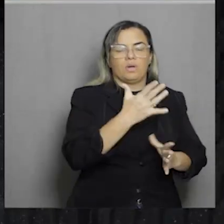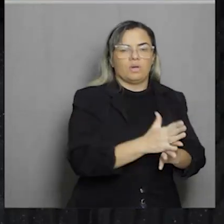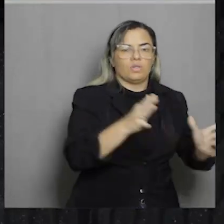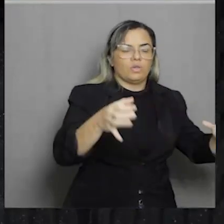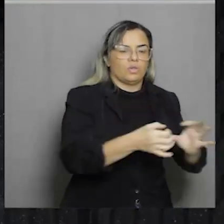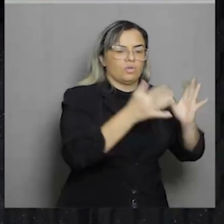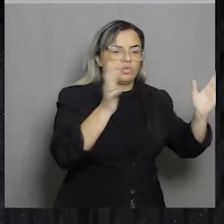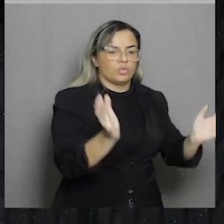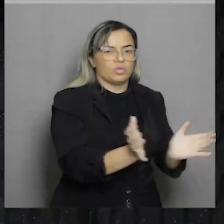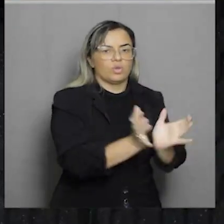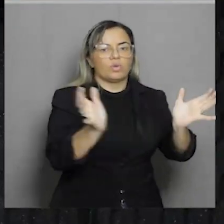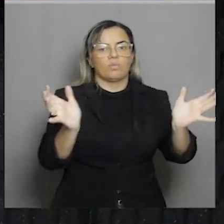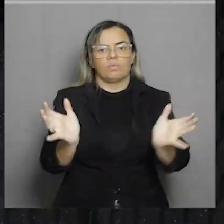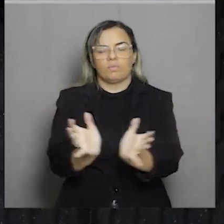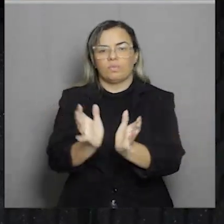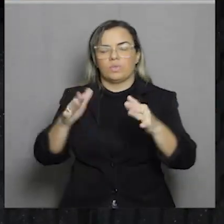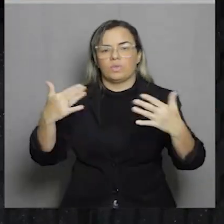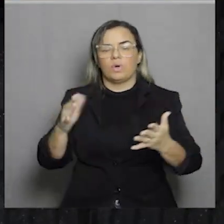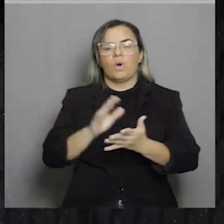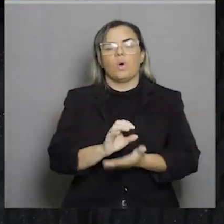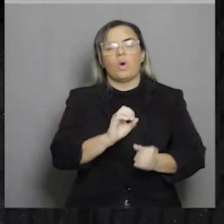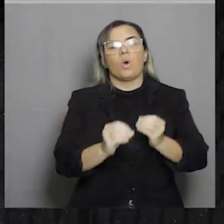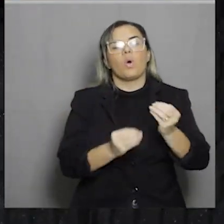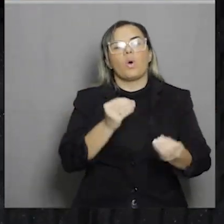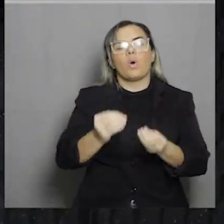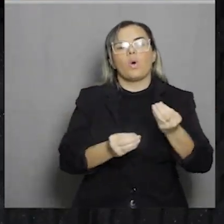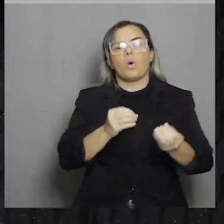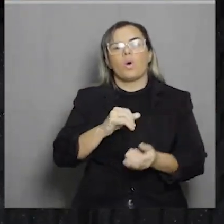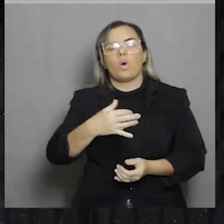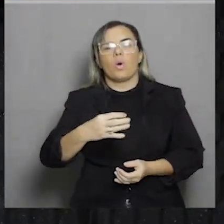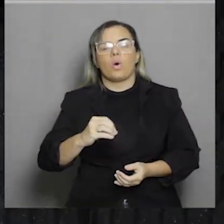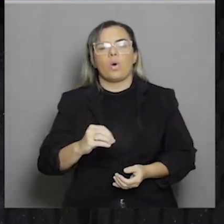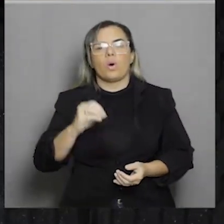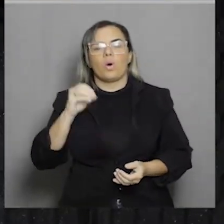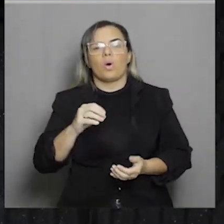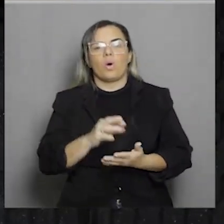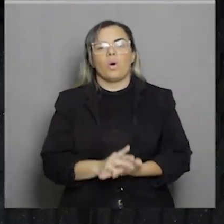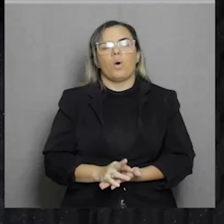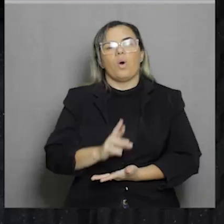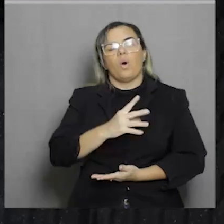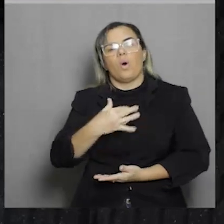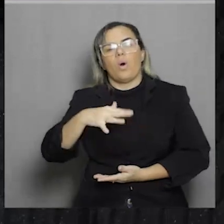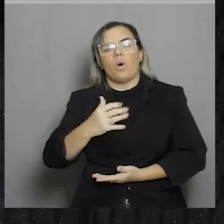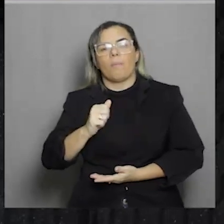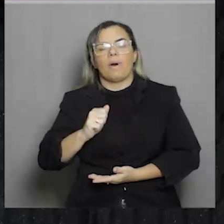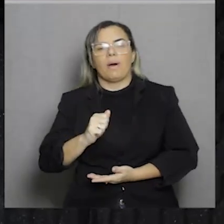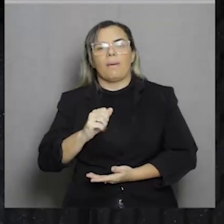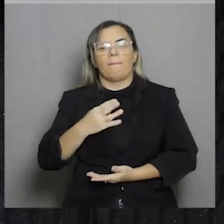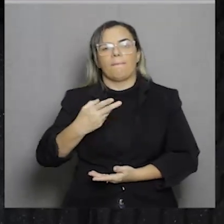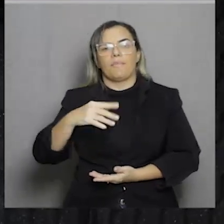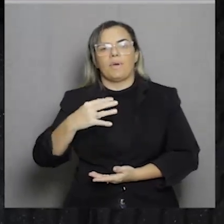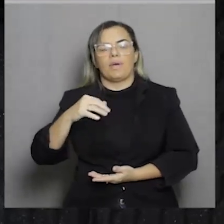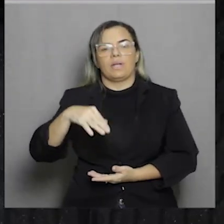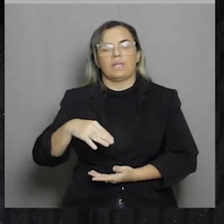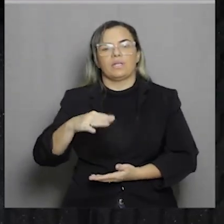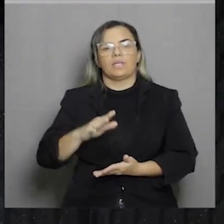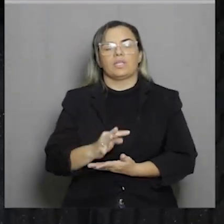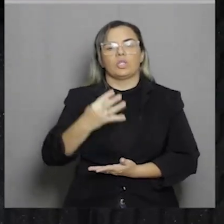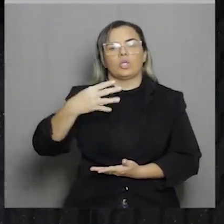alianças, como o eixo Roma, Berlim, Tóquio, ou seja,